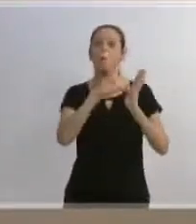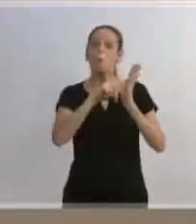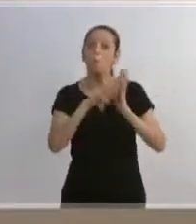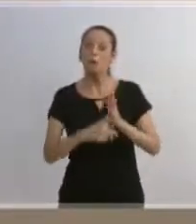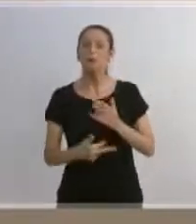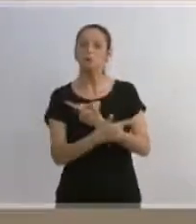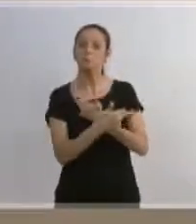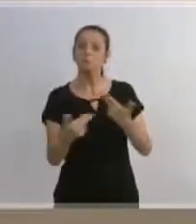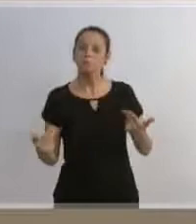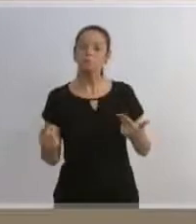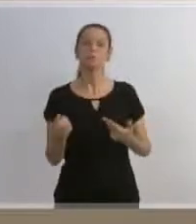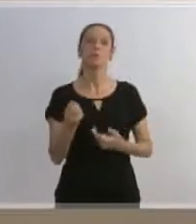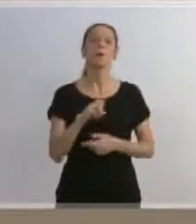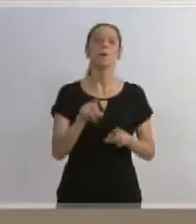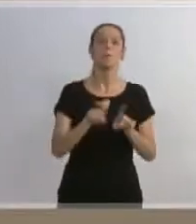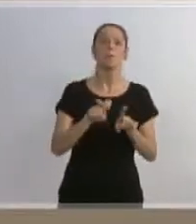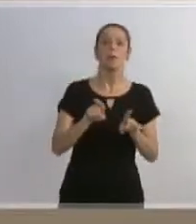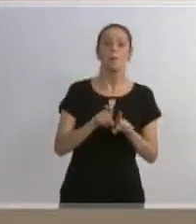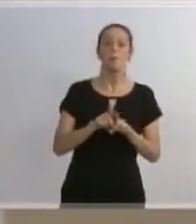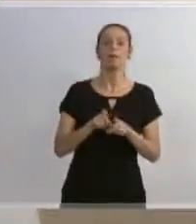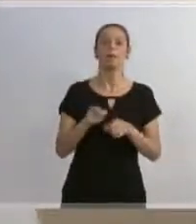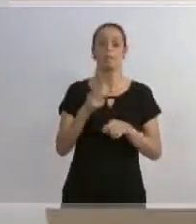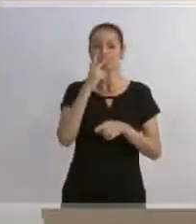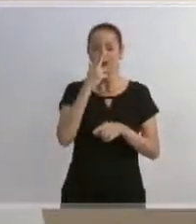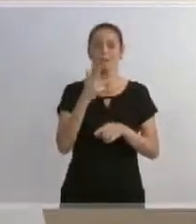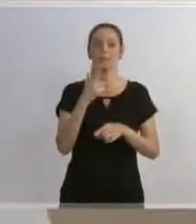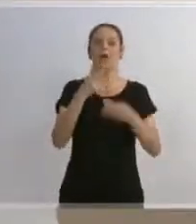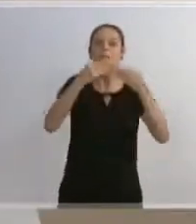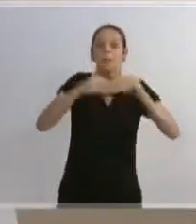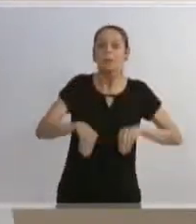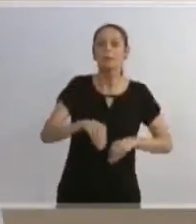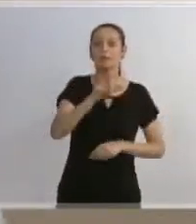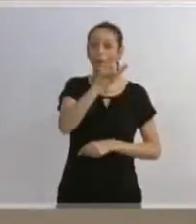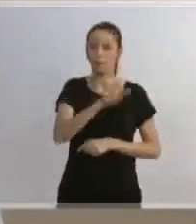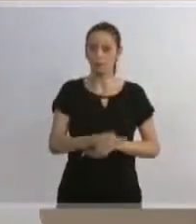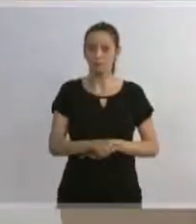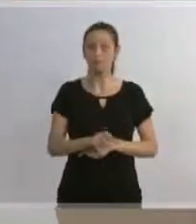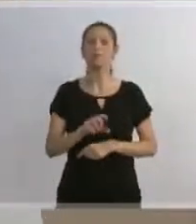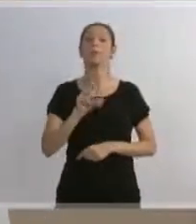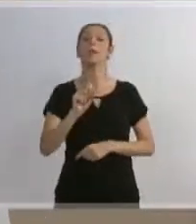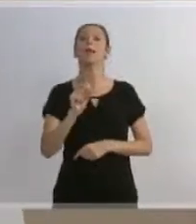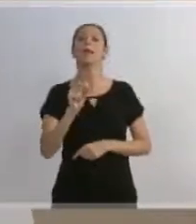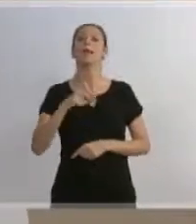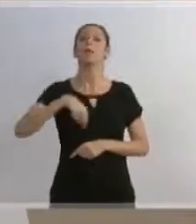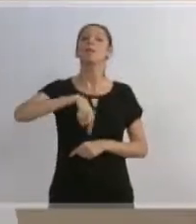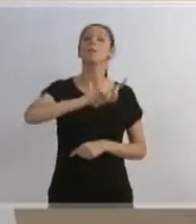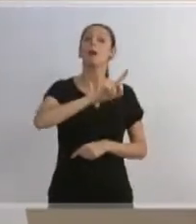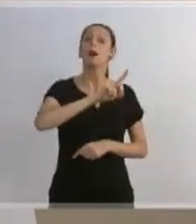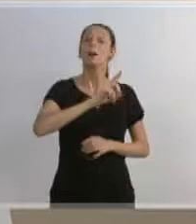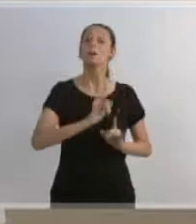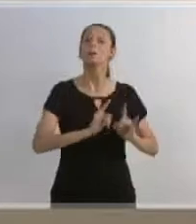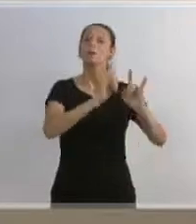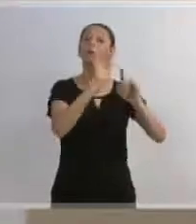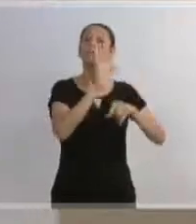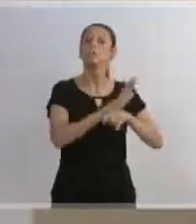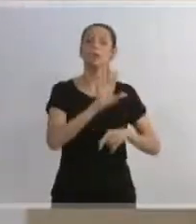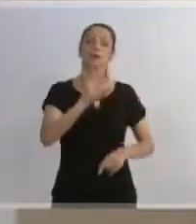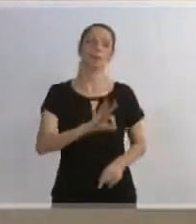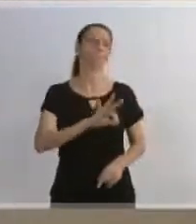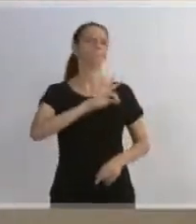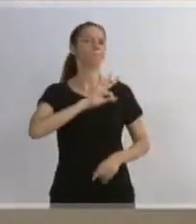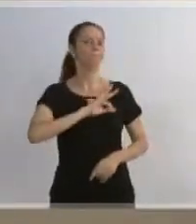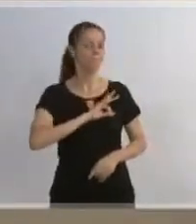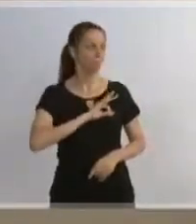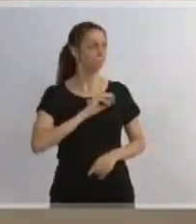realmente fica extorquindo as pessoas aqui dentro, aí quem vai lá trabalhar, fazer, é a Polícia Militar. Então nós temos aqui só um documento a